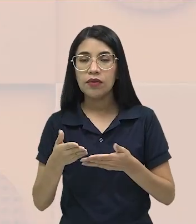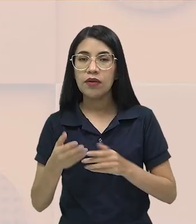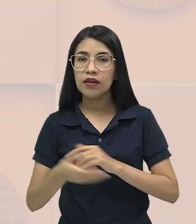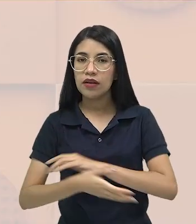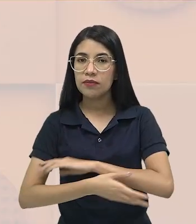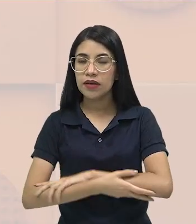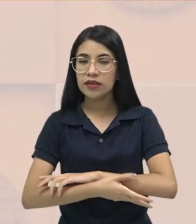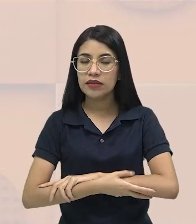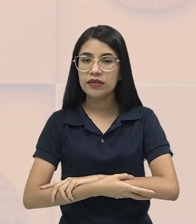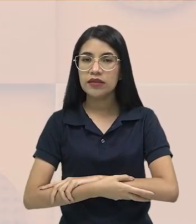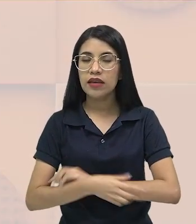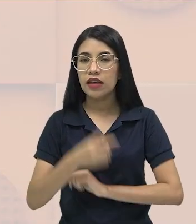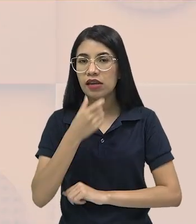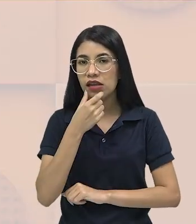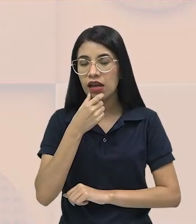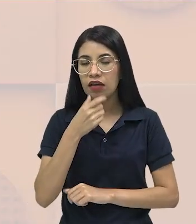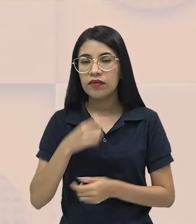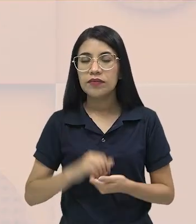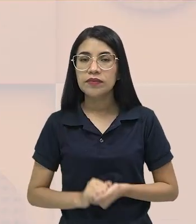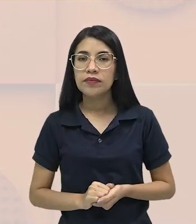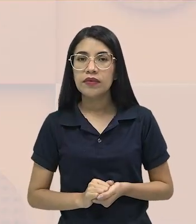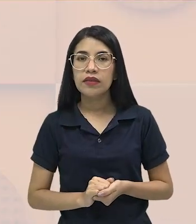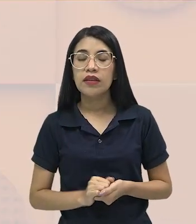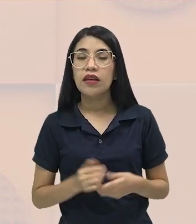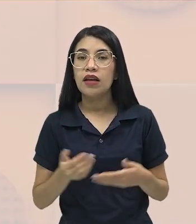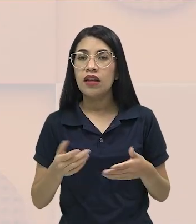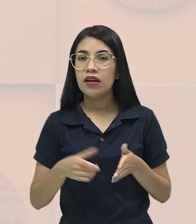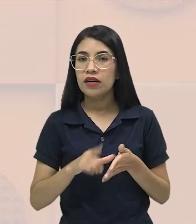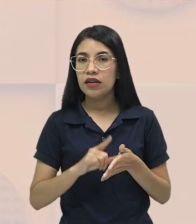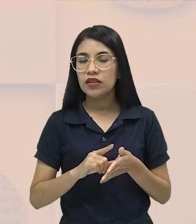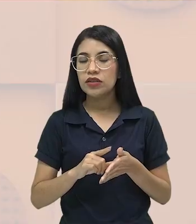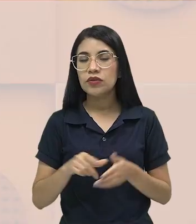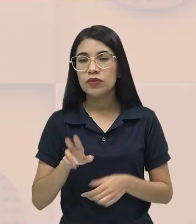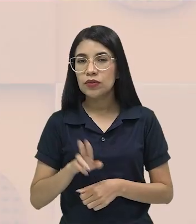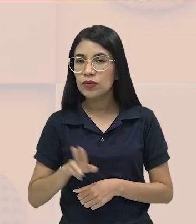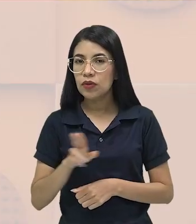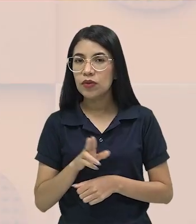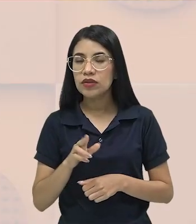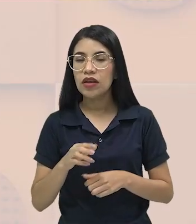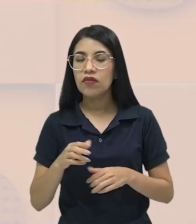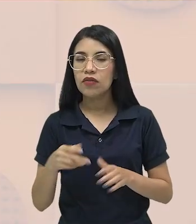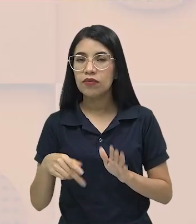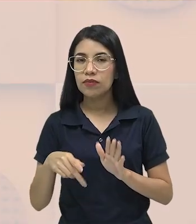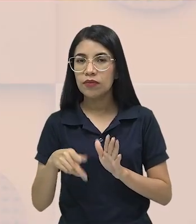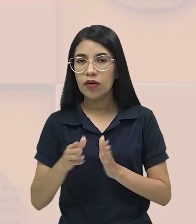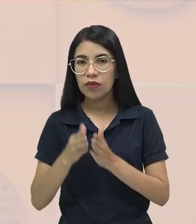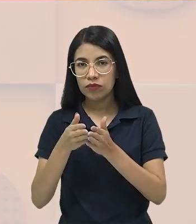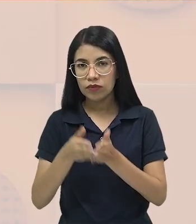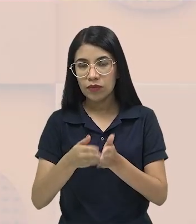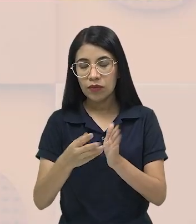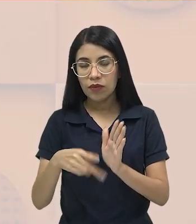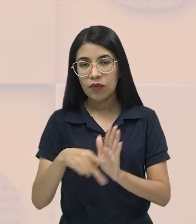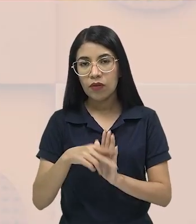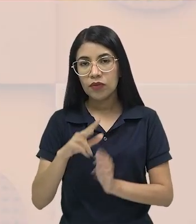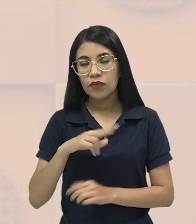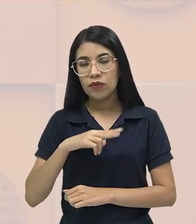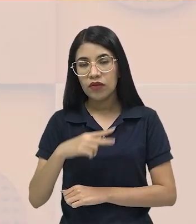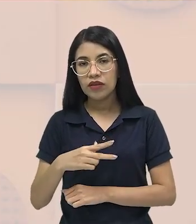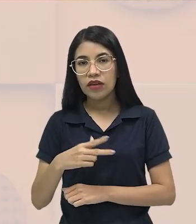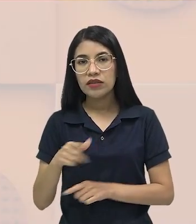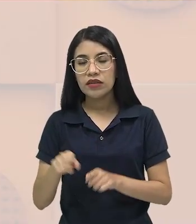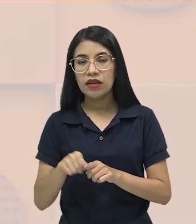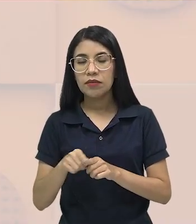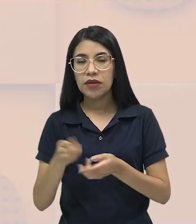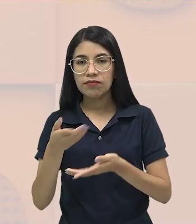Inglaterra, agora, ao invés de continuar utilizando os portos portugueses e realizando o comércio com